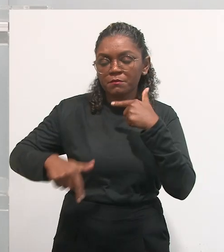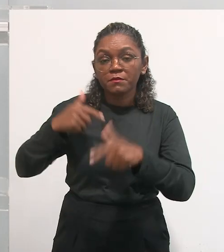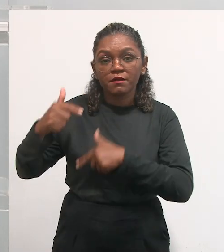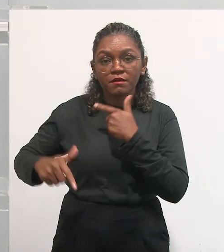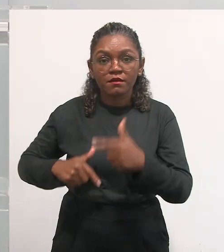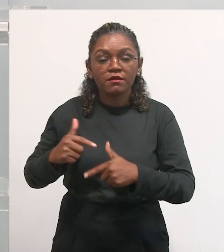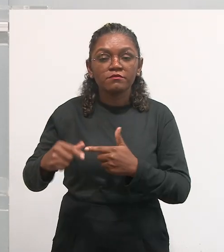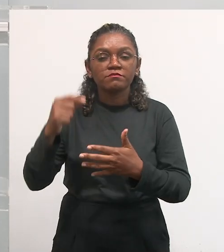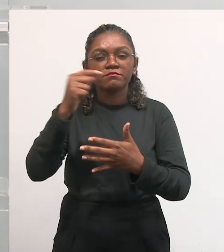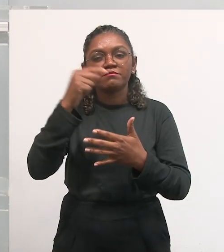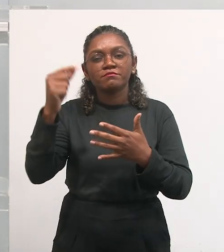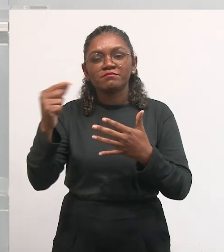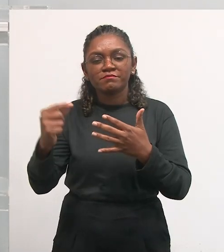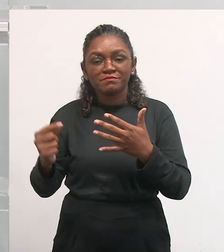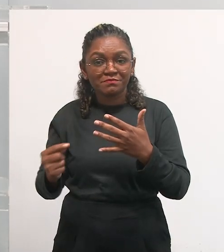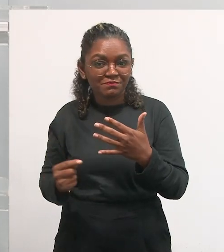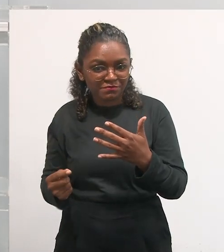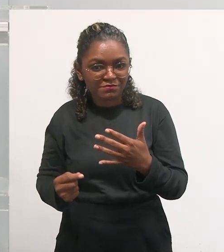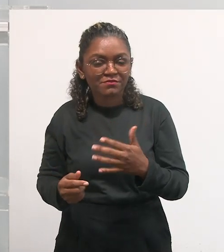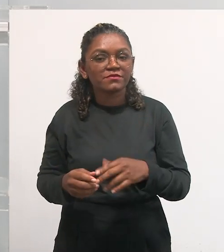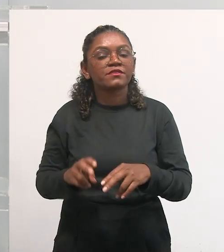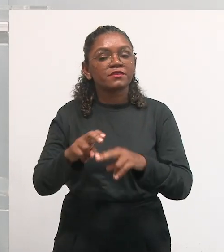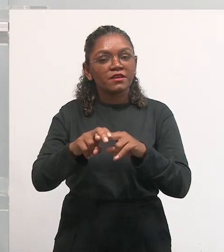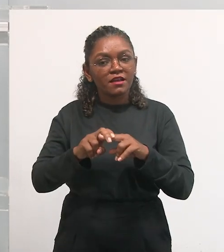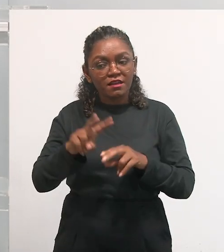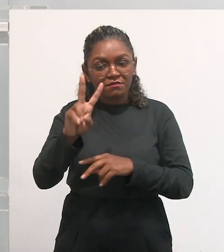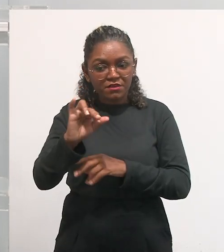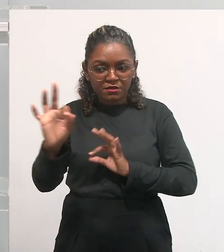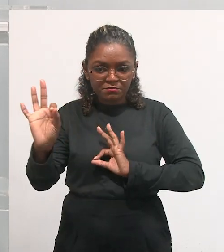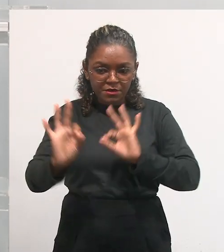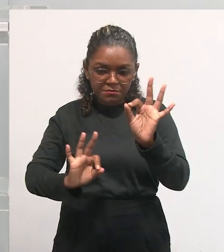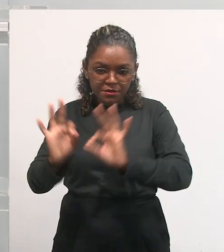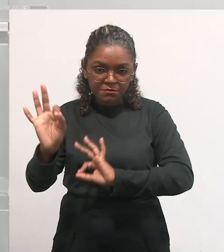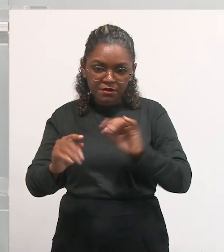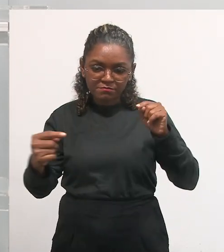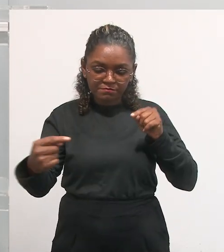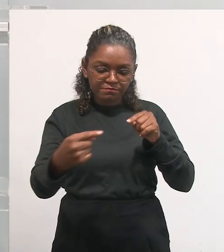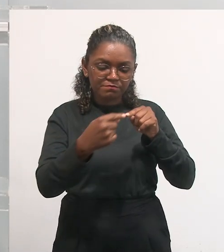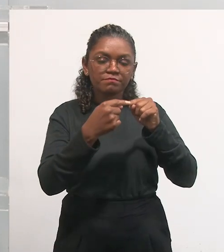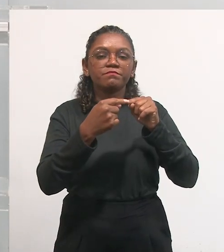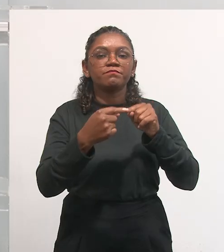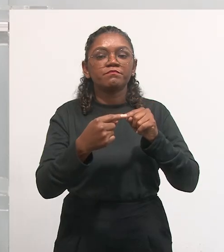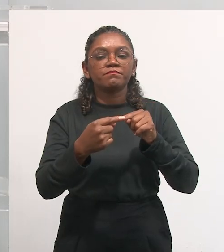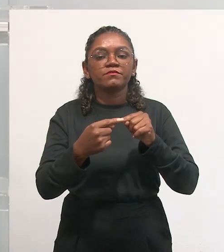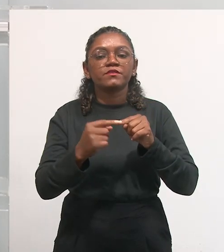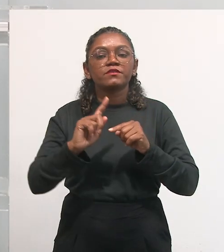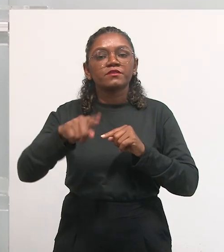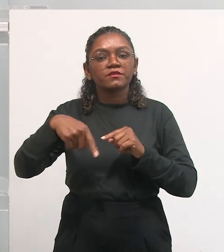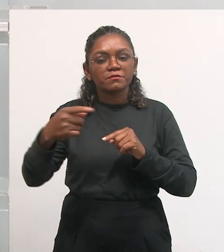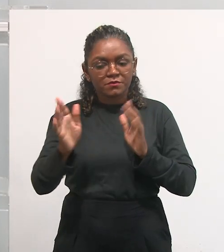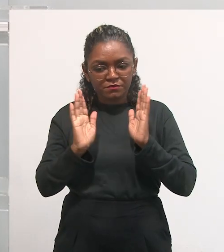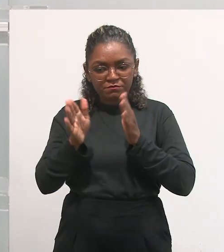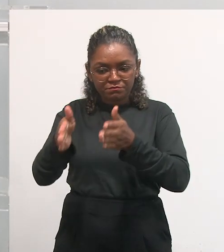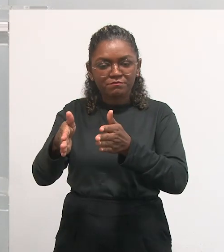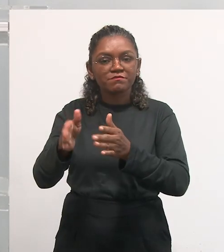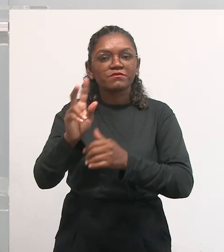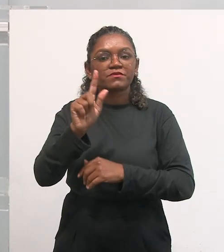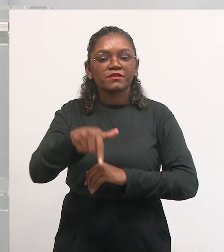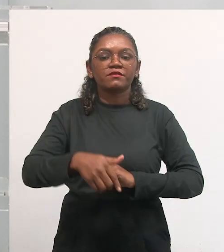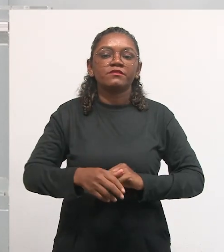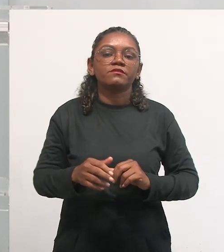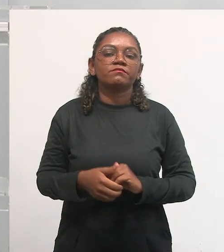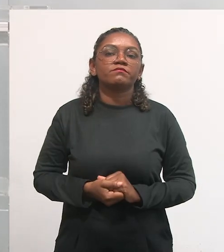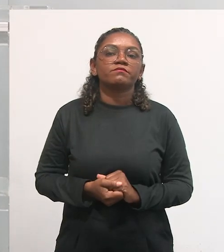habilitação profissional é que eu vou organizar o currículo. E esse currículo, então, vai ser por esse itinerário, de acordo com cada